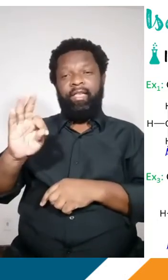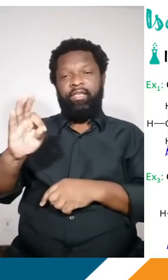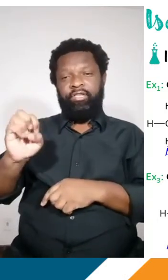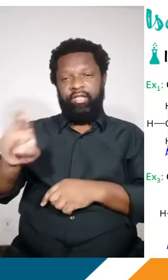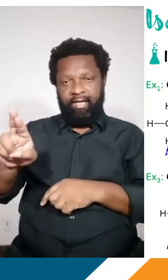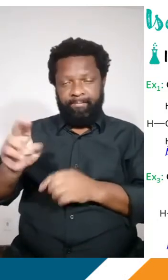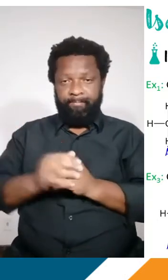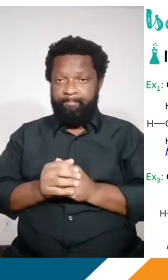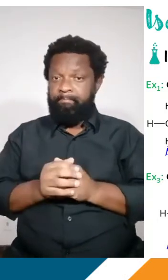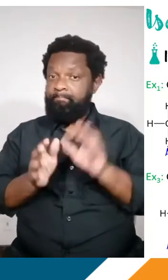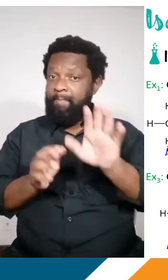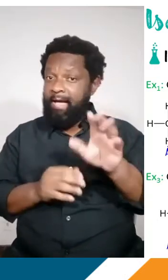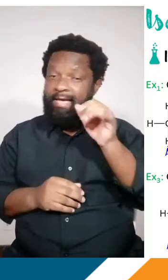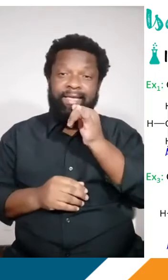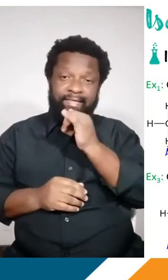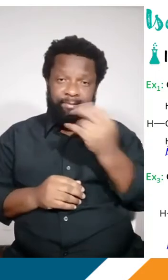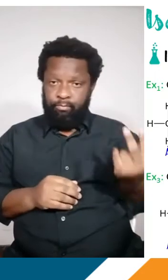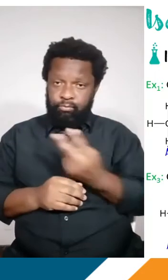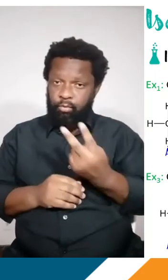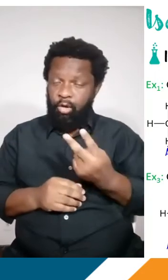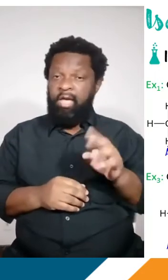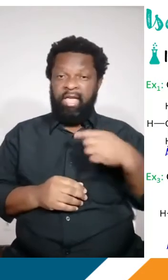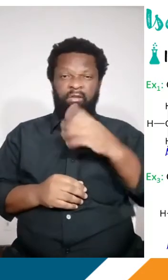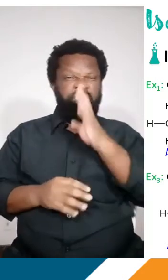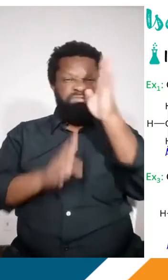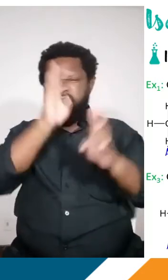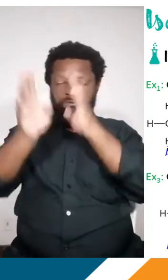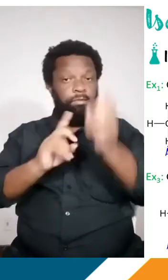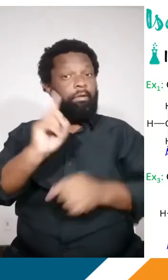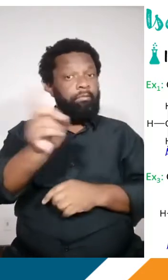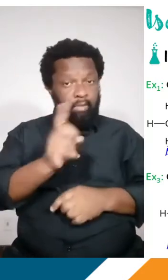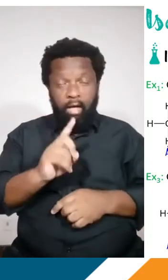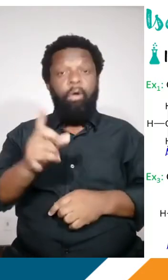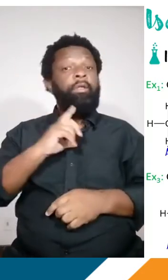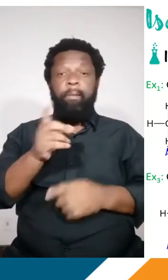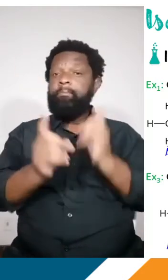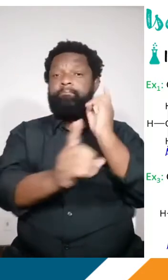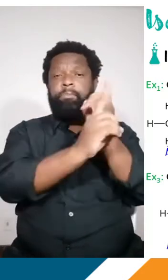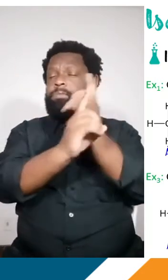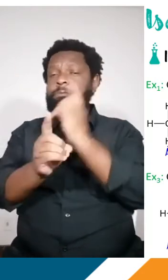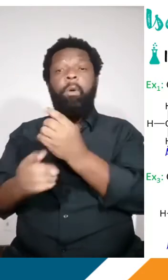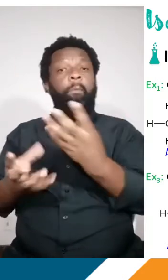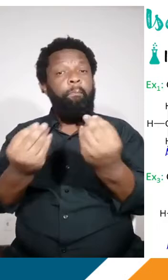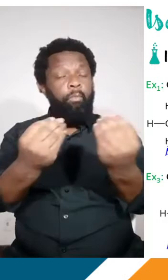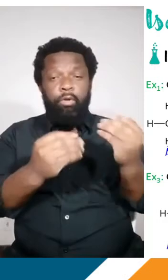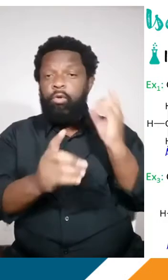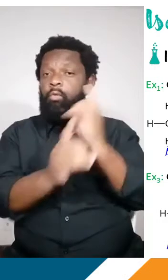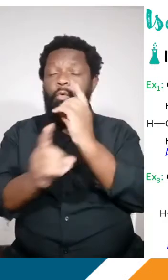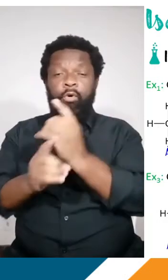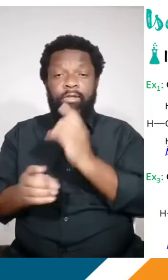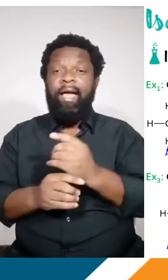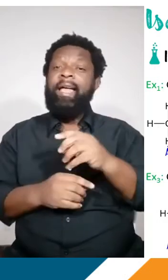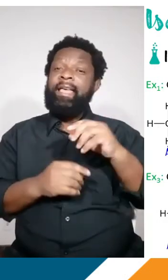éster. Pessoal, esses exemplos não são exemplos aleatórios. É comum que existam essas